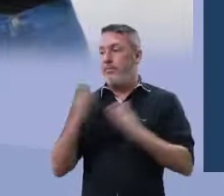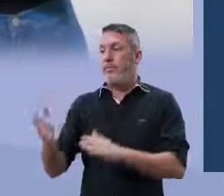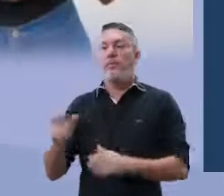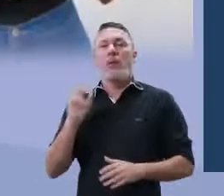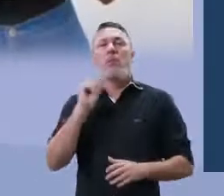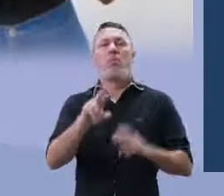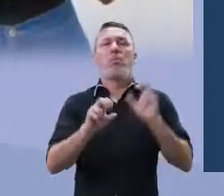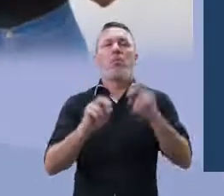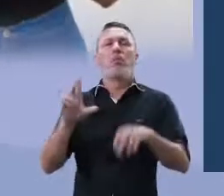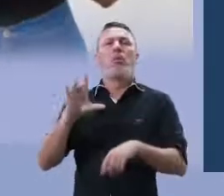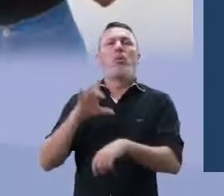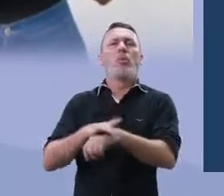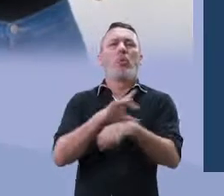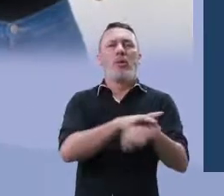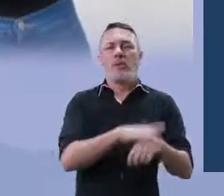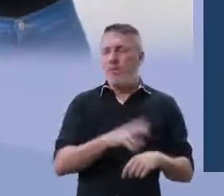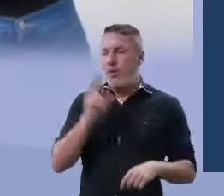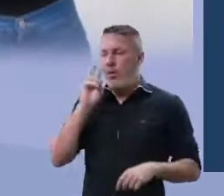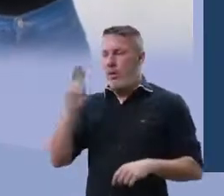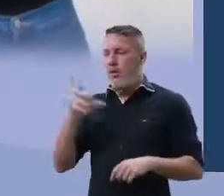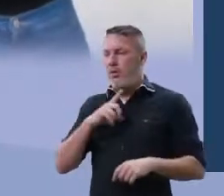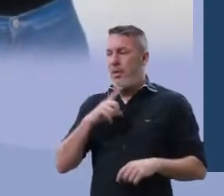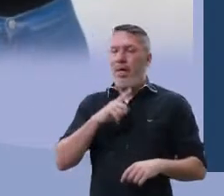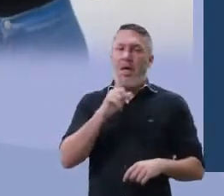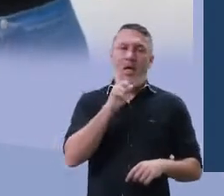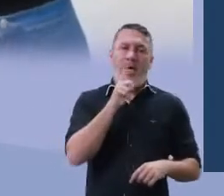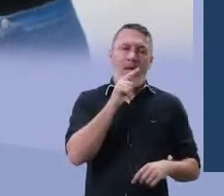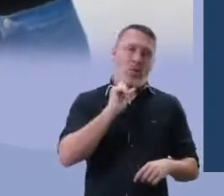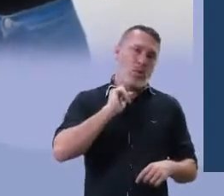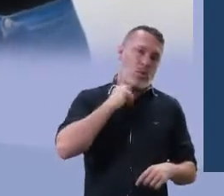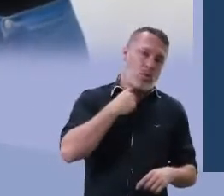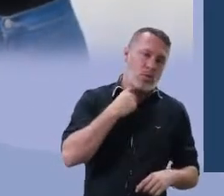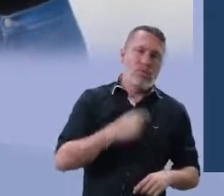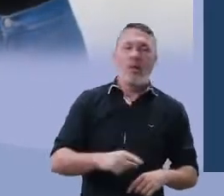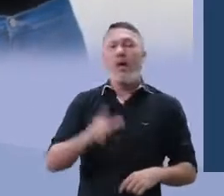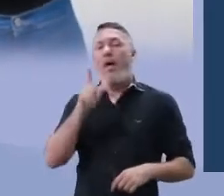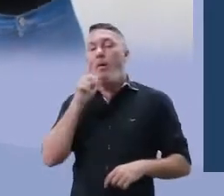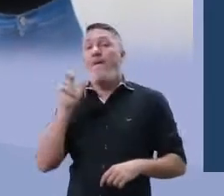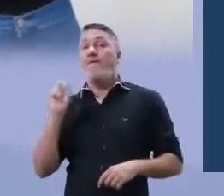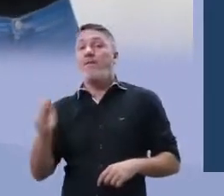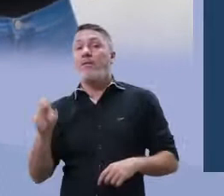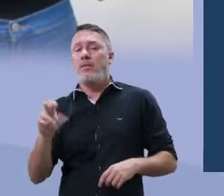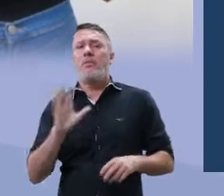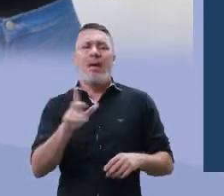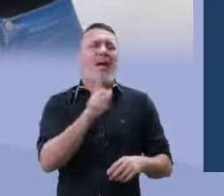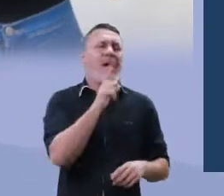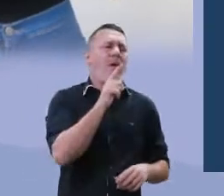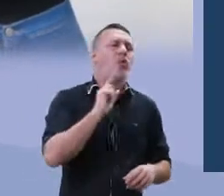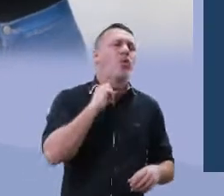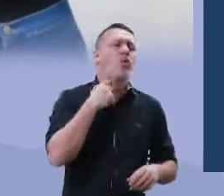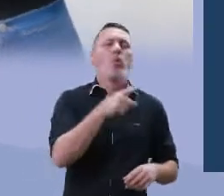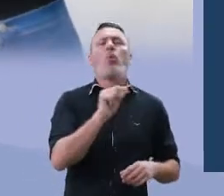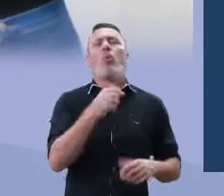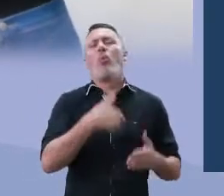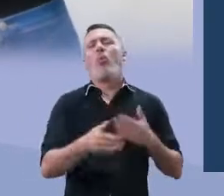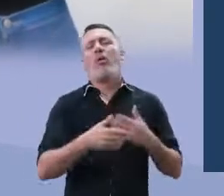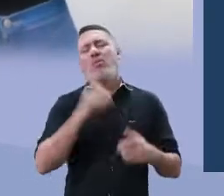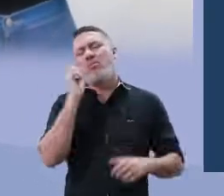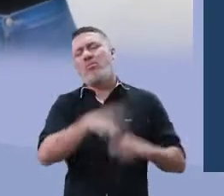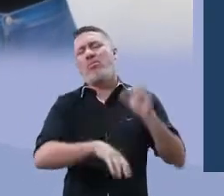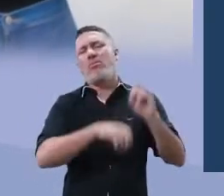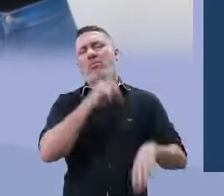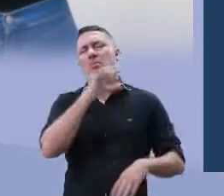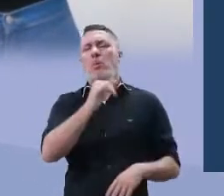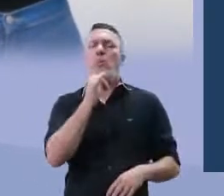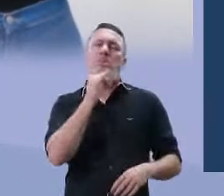desse DDT. Transmissão de doenças, água poluída versus água contaminada. Água poluída é qualquer água que tenha presente